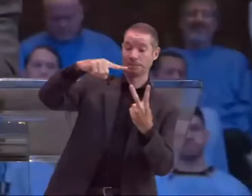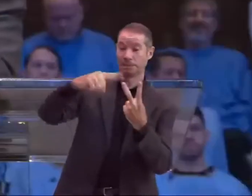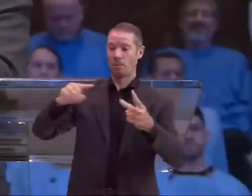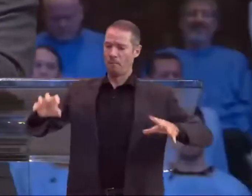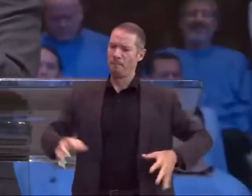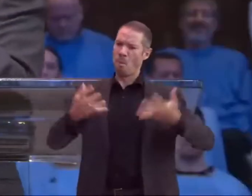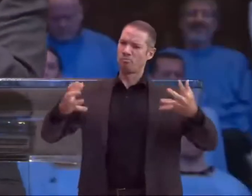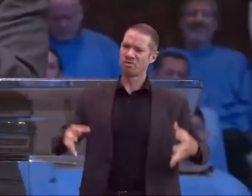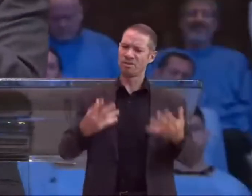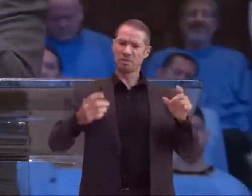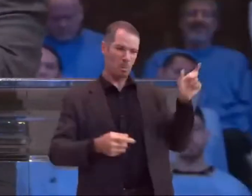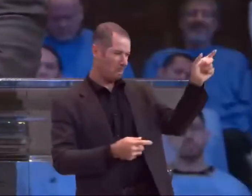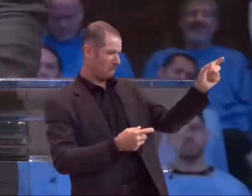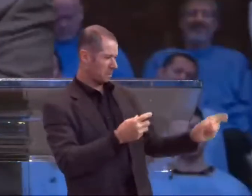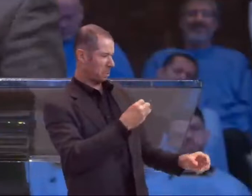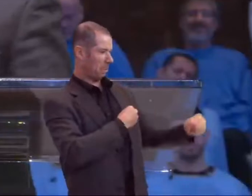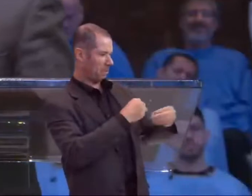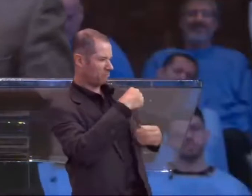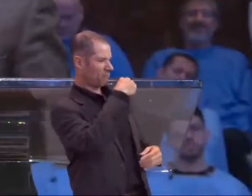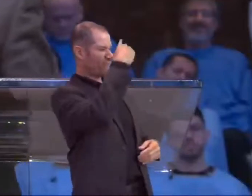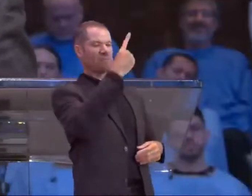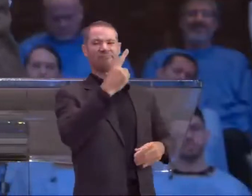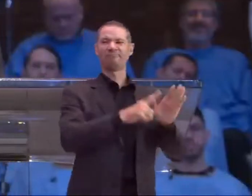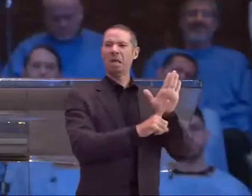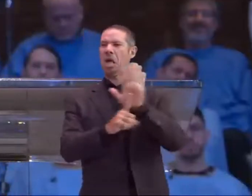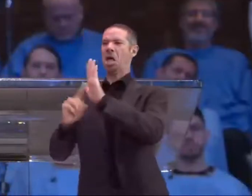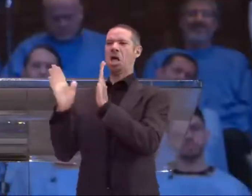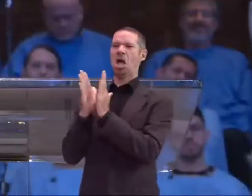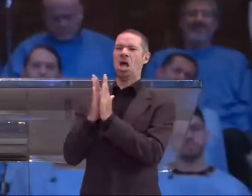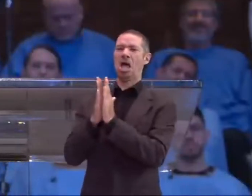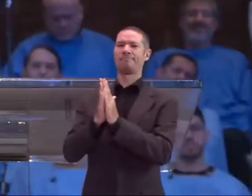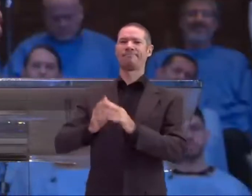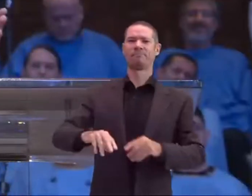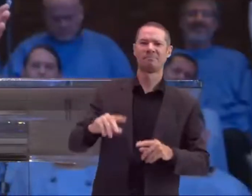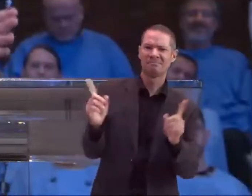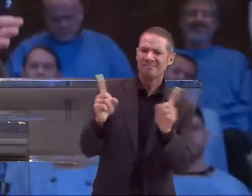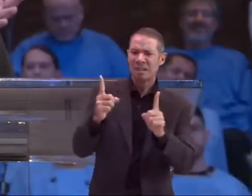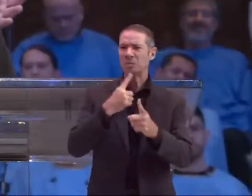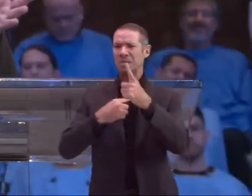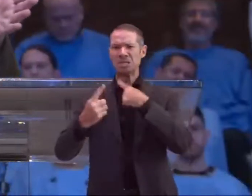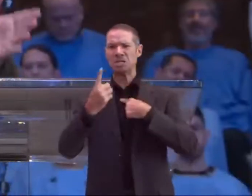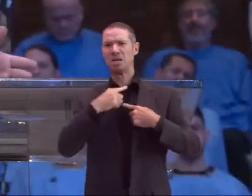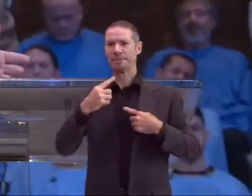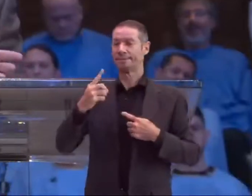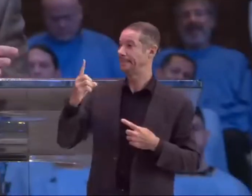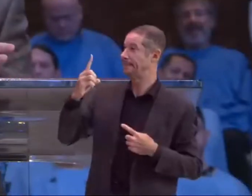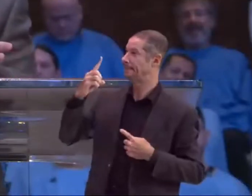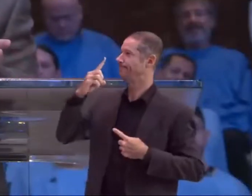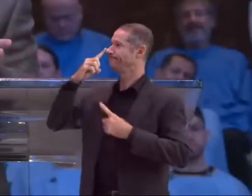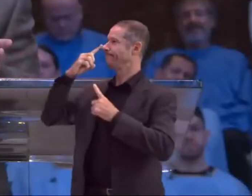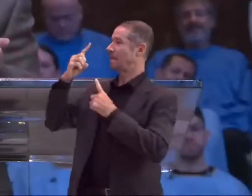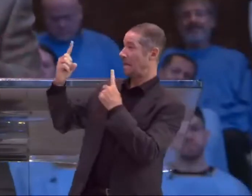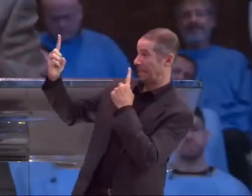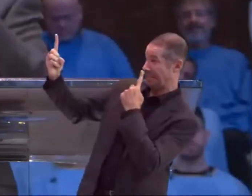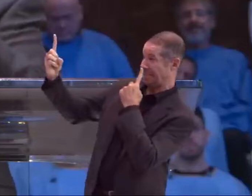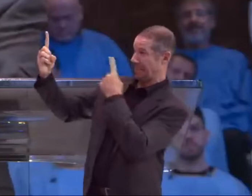motivação hipócrita que os levava a orar. Eles não desejavam intimidade com